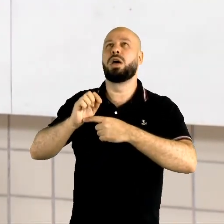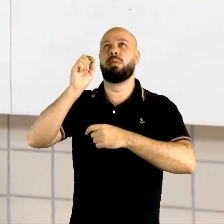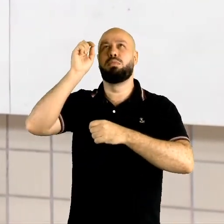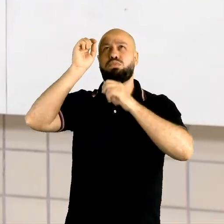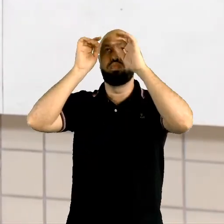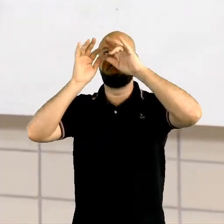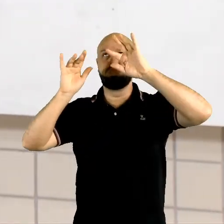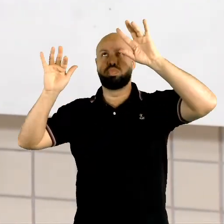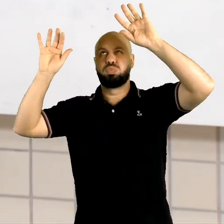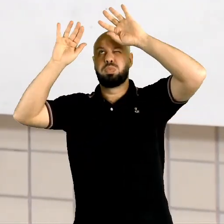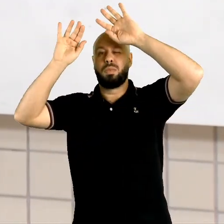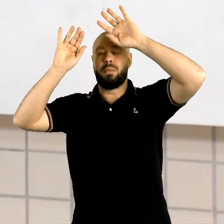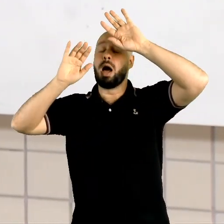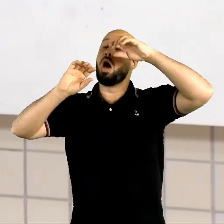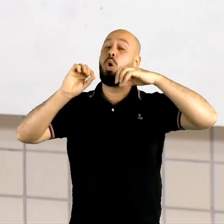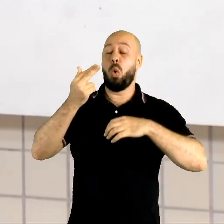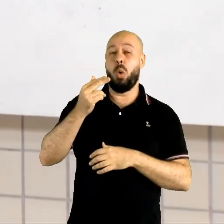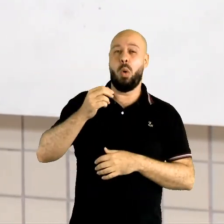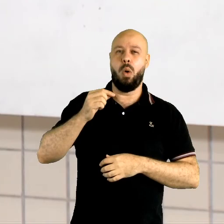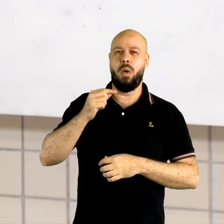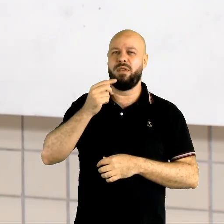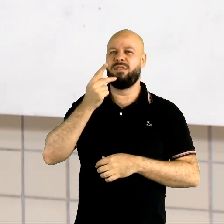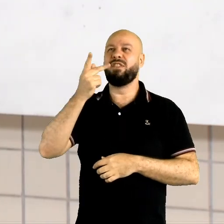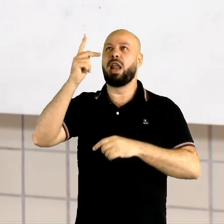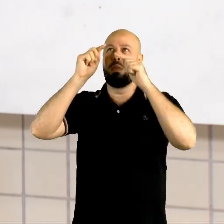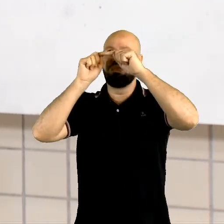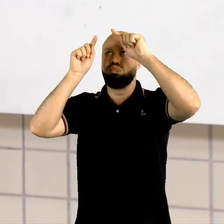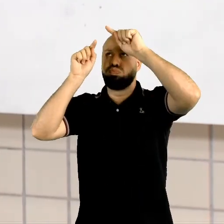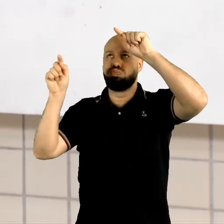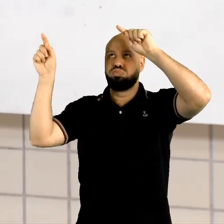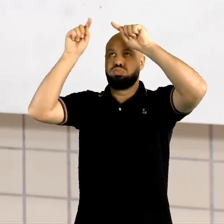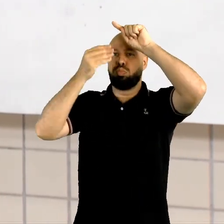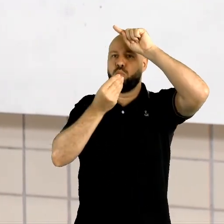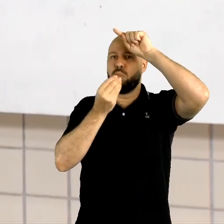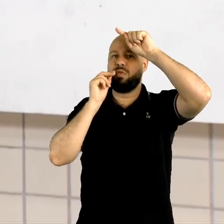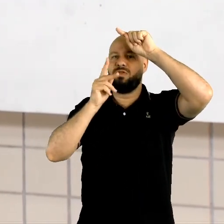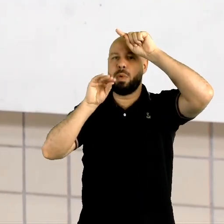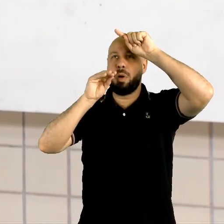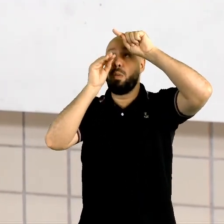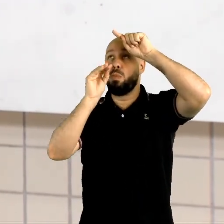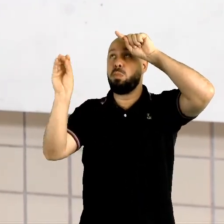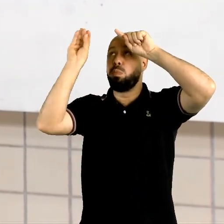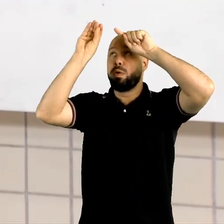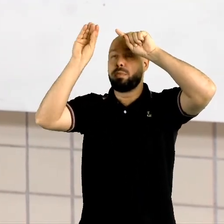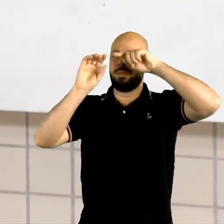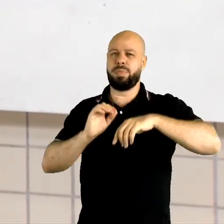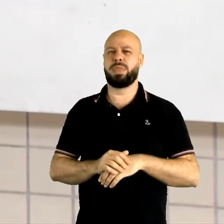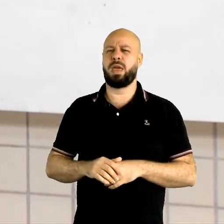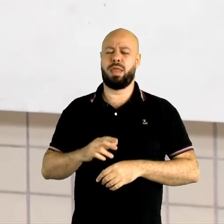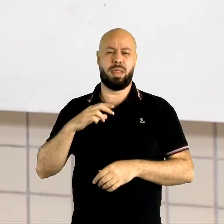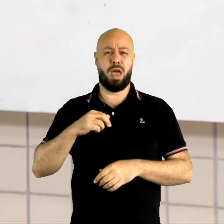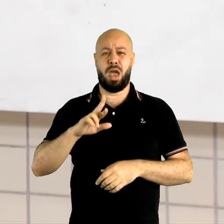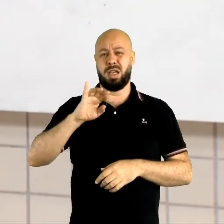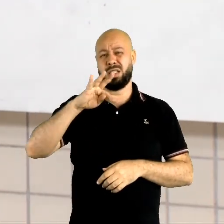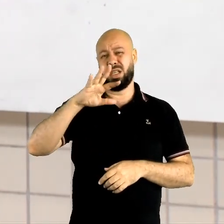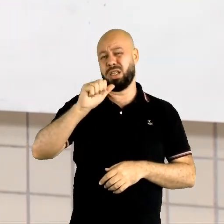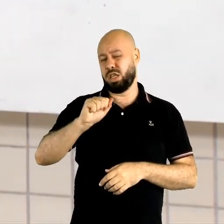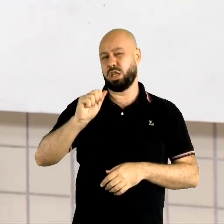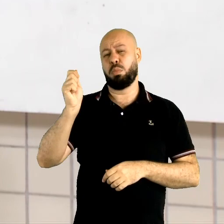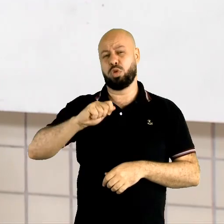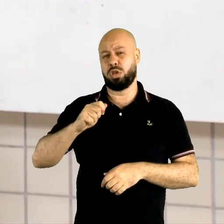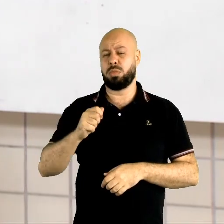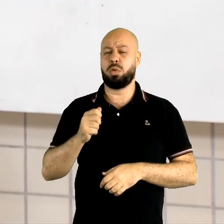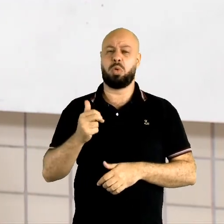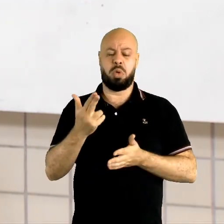pensamento? Você pode escrever uma receita com desenhos, igual eu te mostrei agorinha. Pode escrever uma